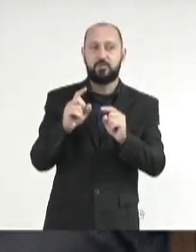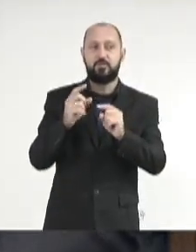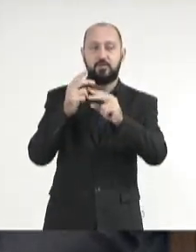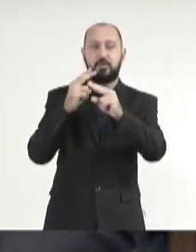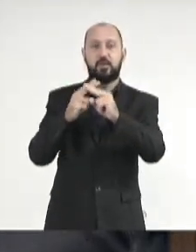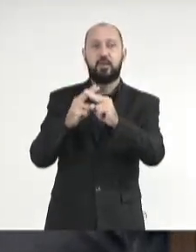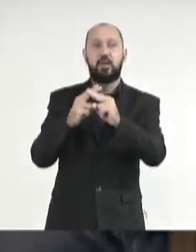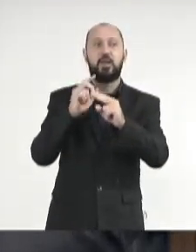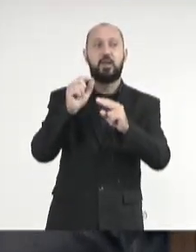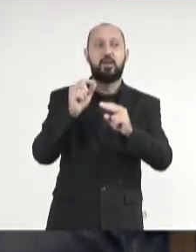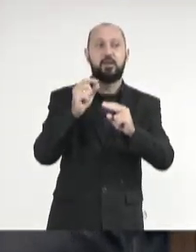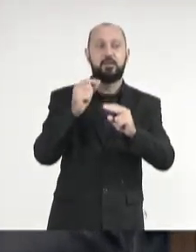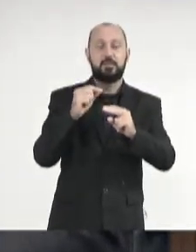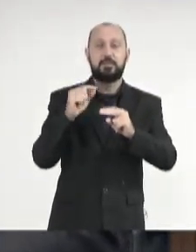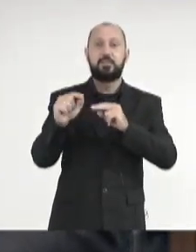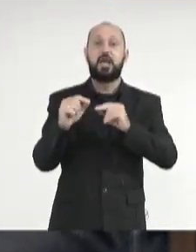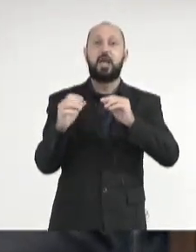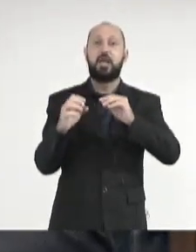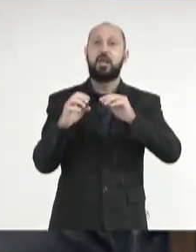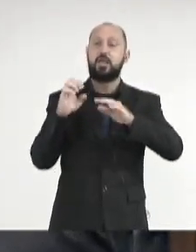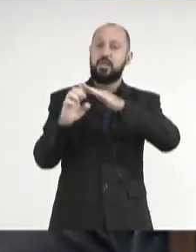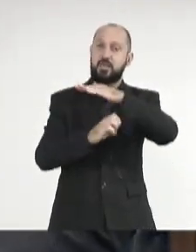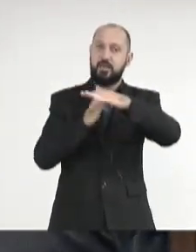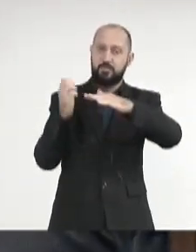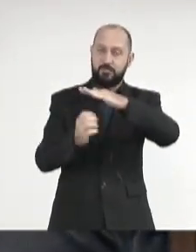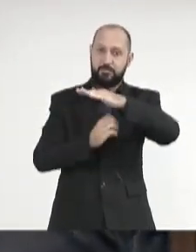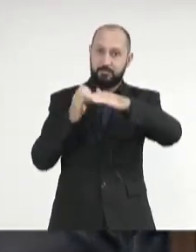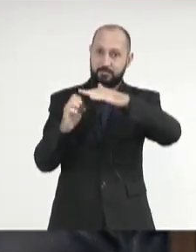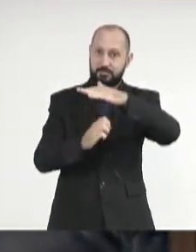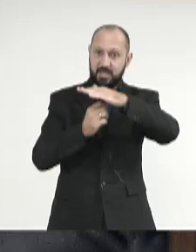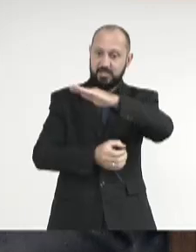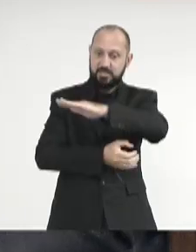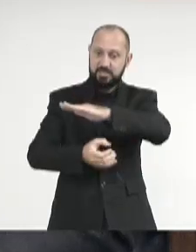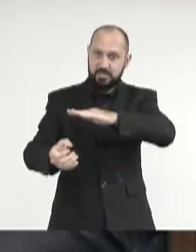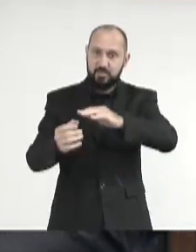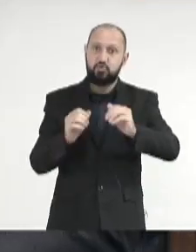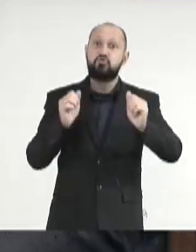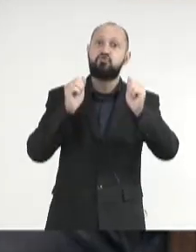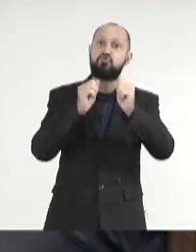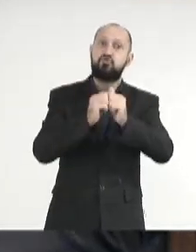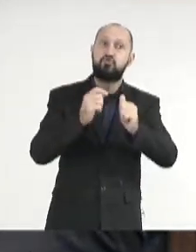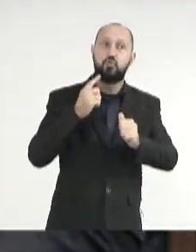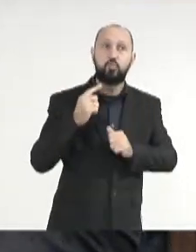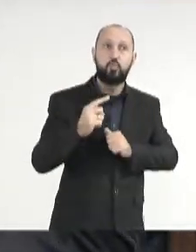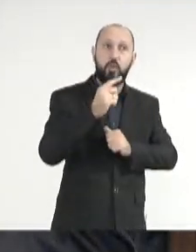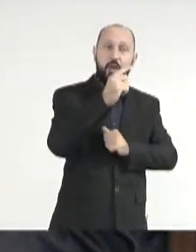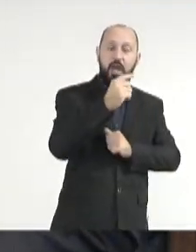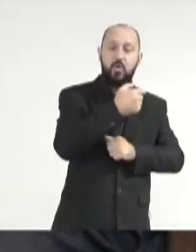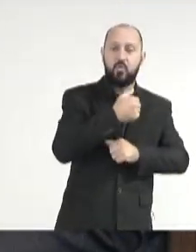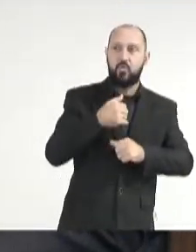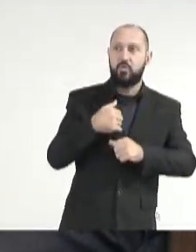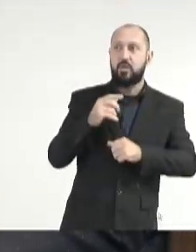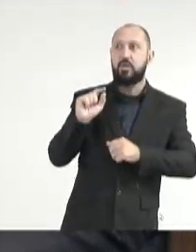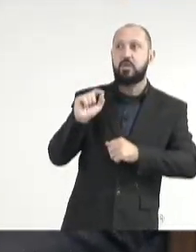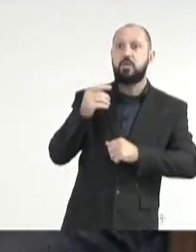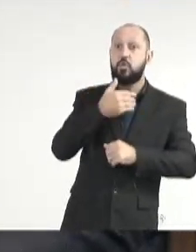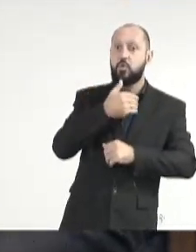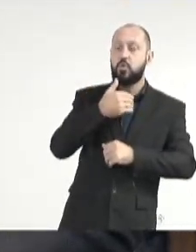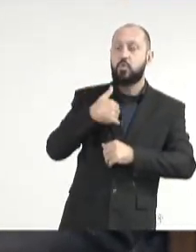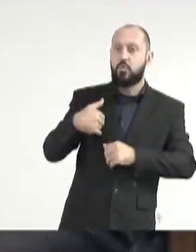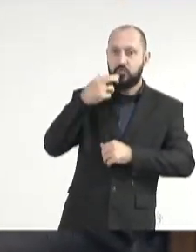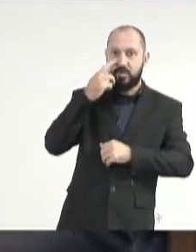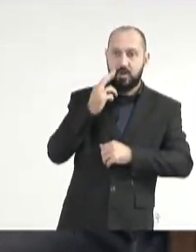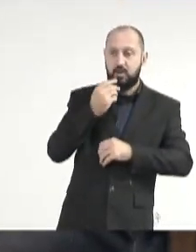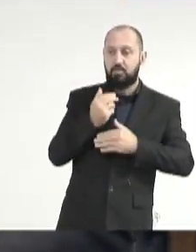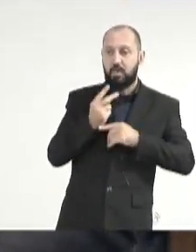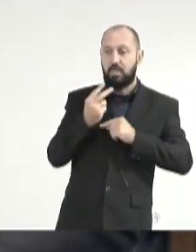bem explicou, é um empréstimo da Sanesul, que é uma empresa pública com a Caixa. O governo do estado está prestando uma segunda garantia à União, que é